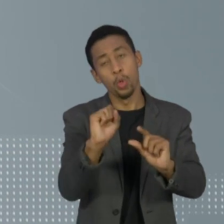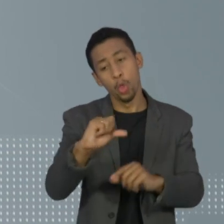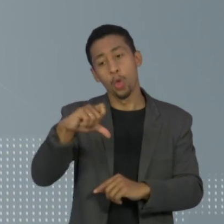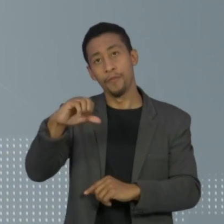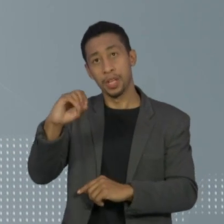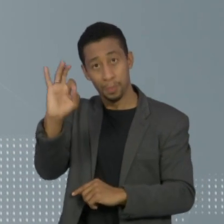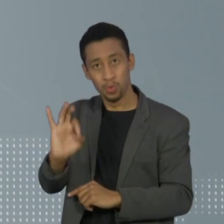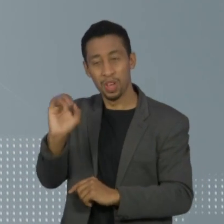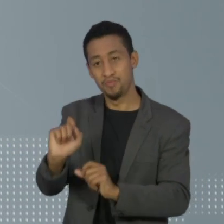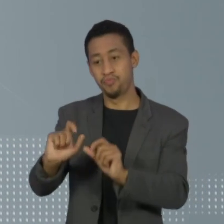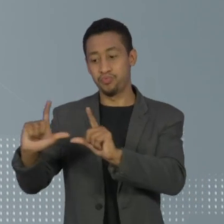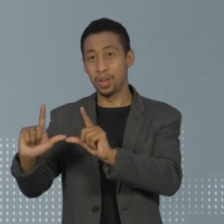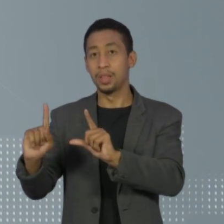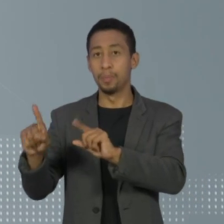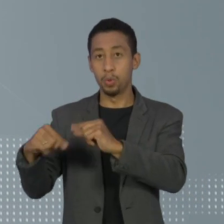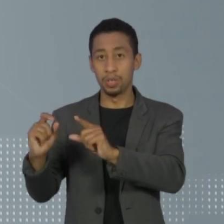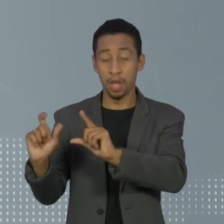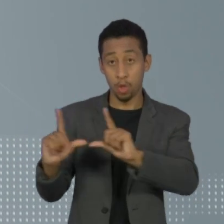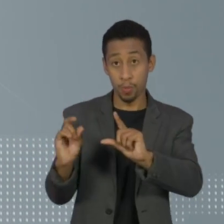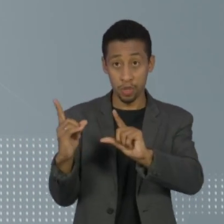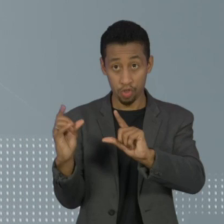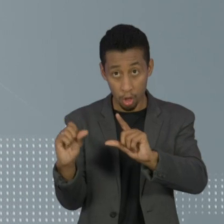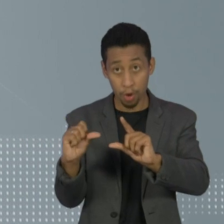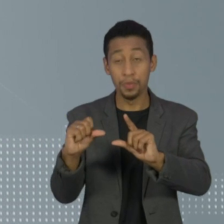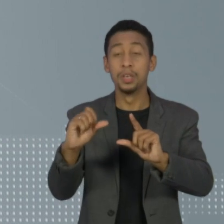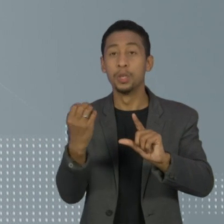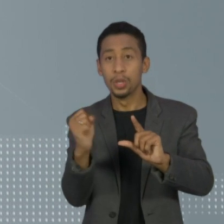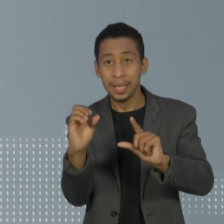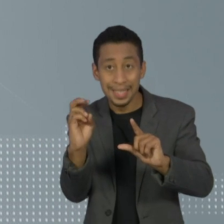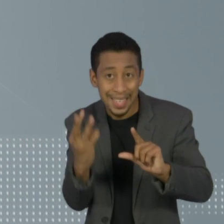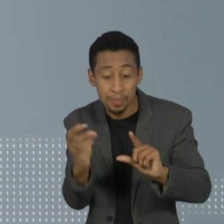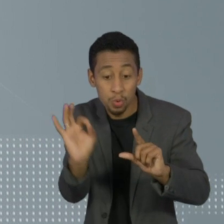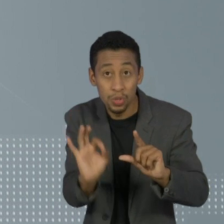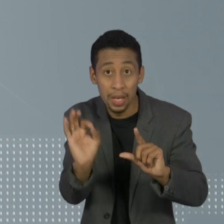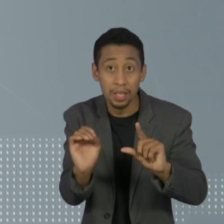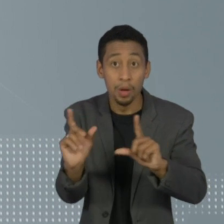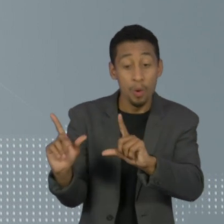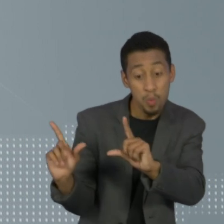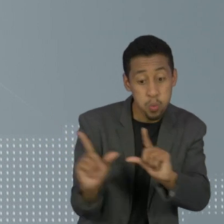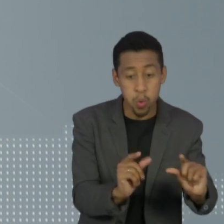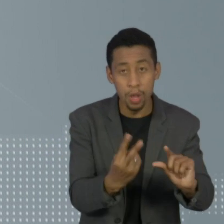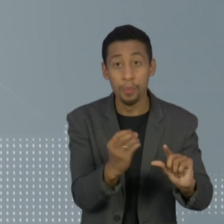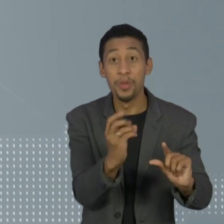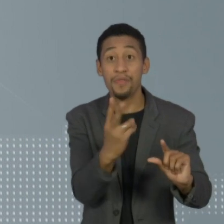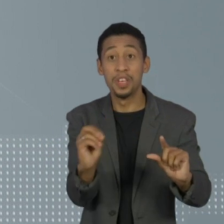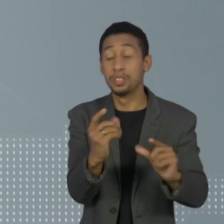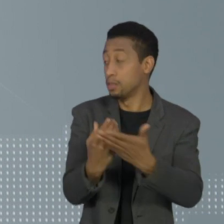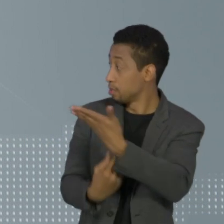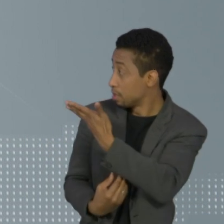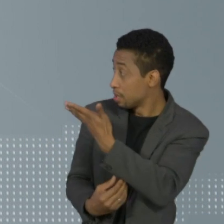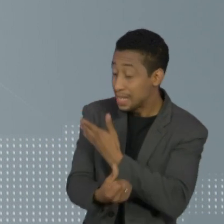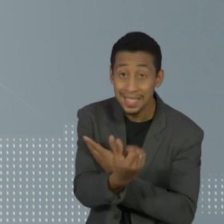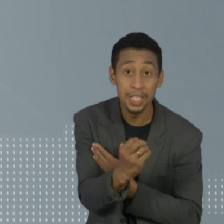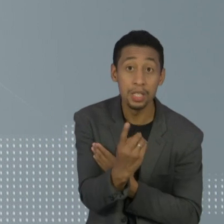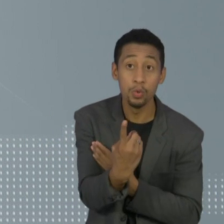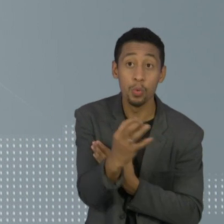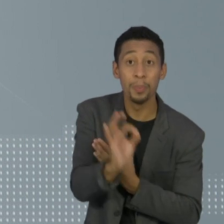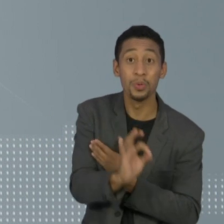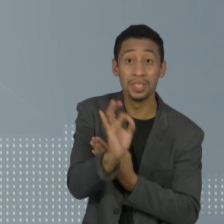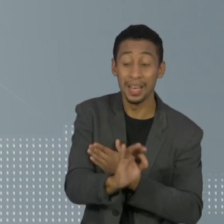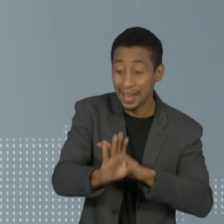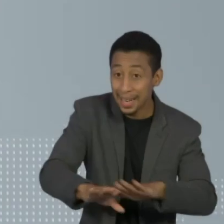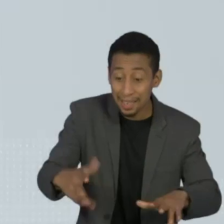índice caiu para 83 por cento e de Janeiro a julho deste ano a queda foi bem maior apenas 61 por cento das Crianças